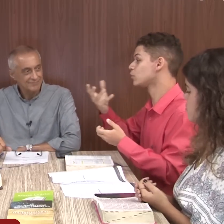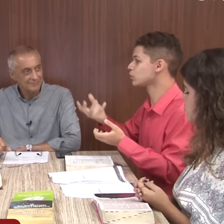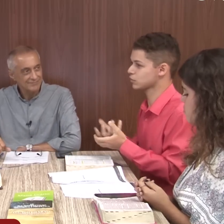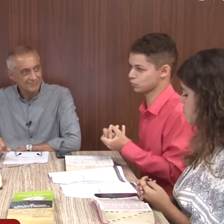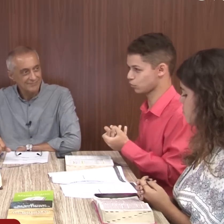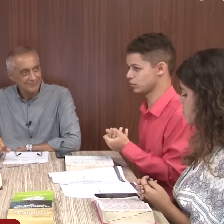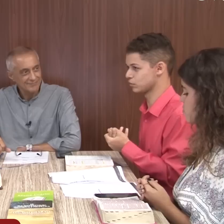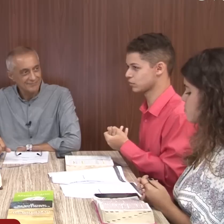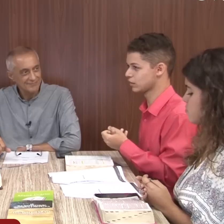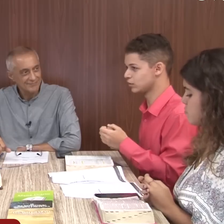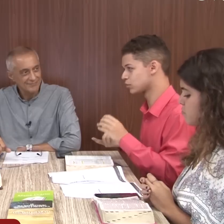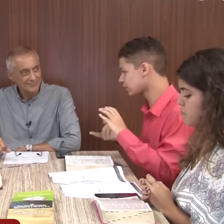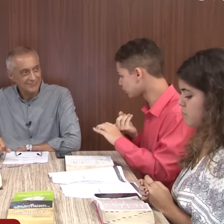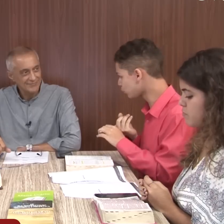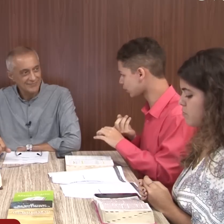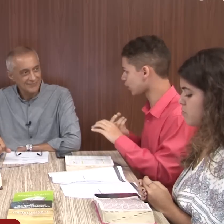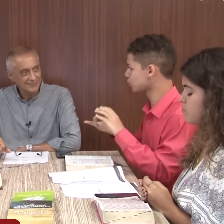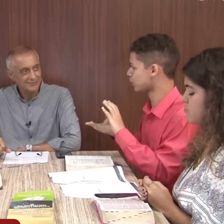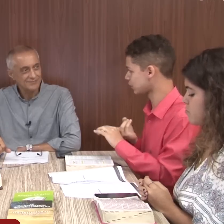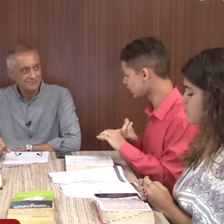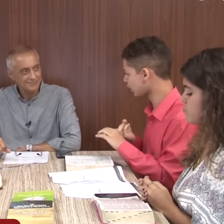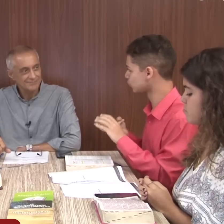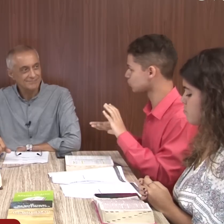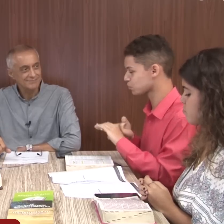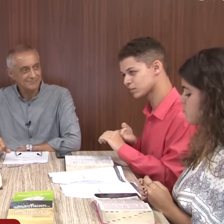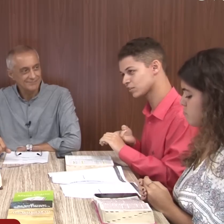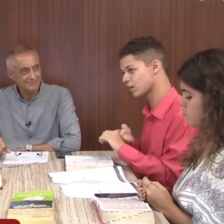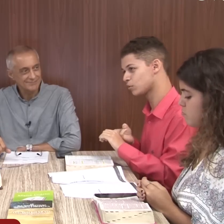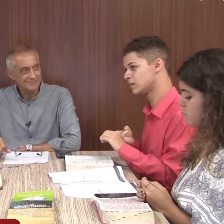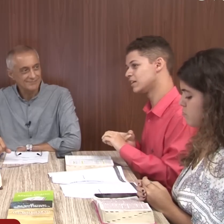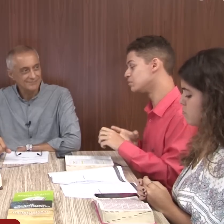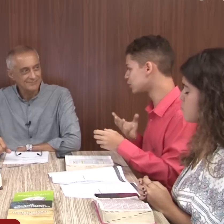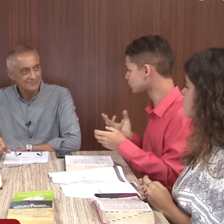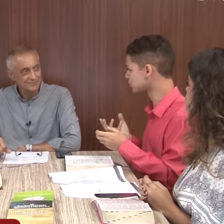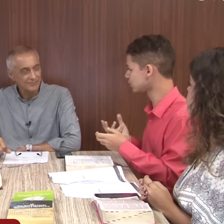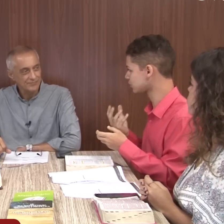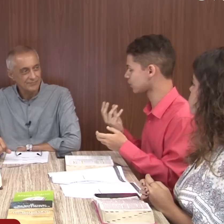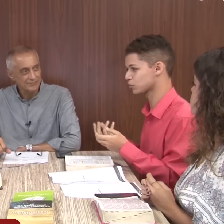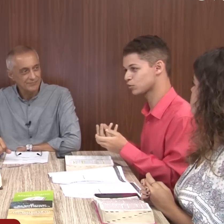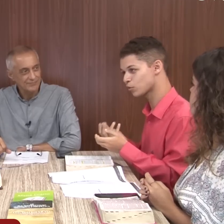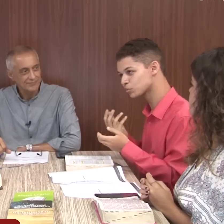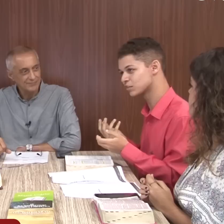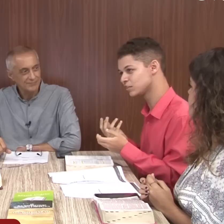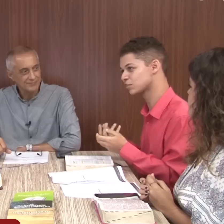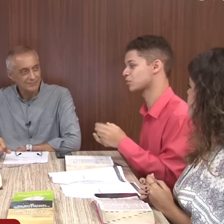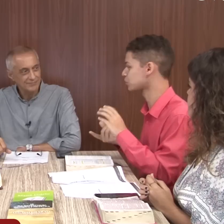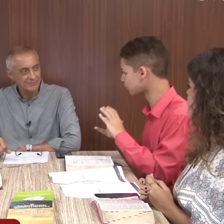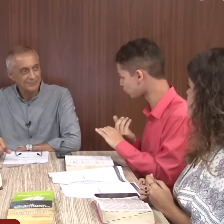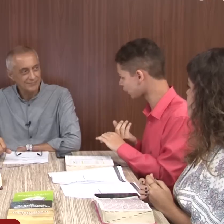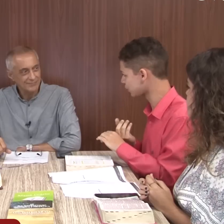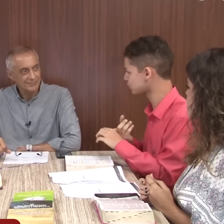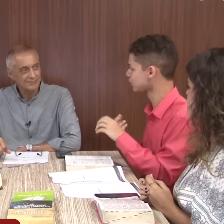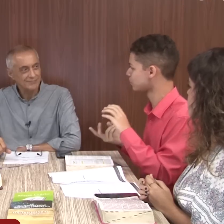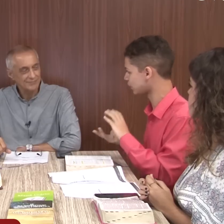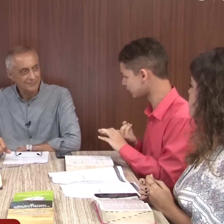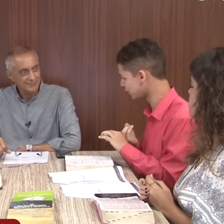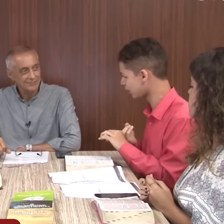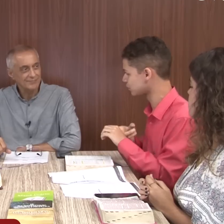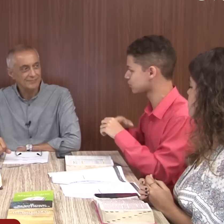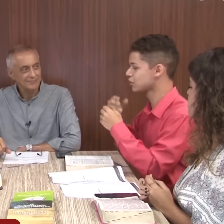Deus é anterior a essas coisas. Deus é temporal e material, não espacial, e mesmo assim ele se relaciona com seres que são